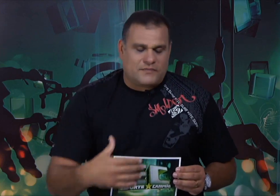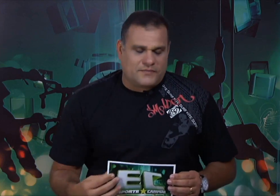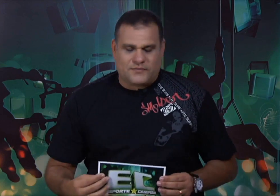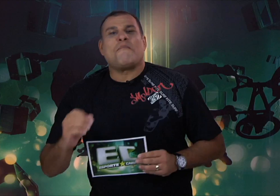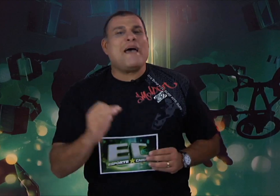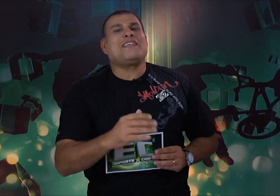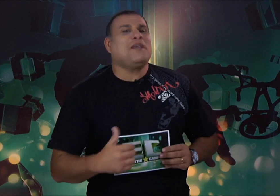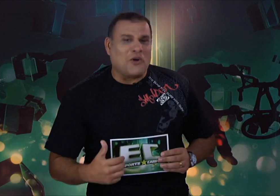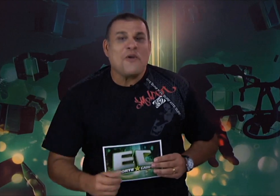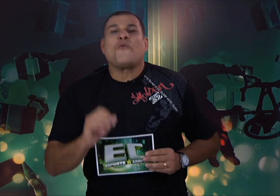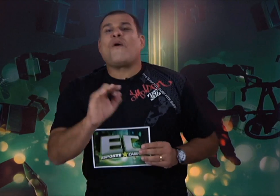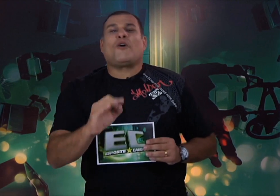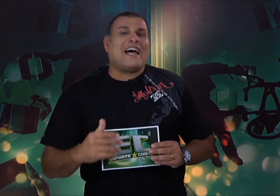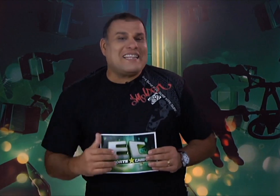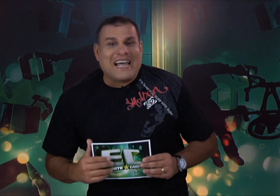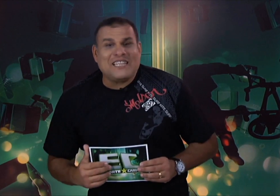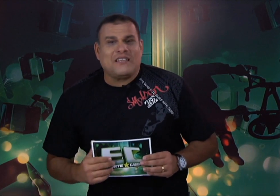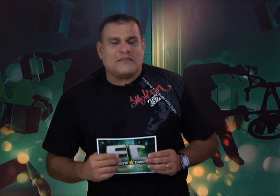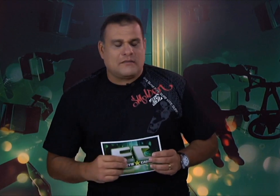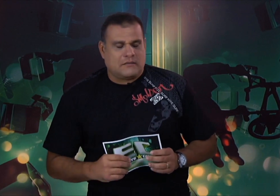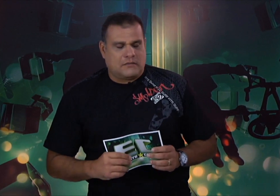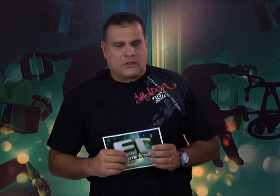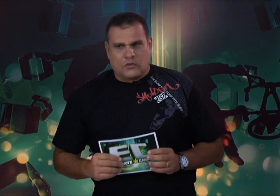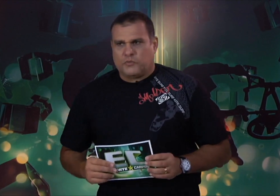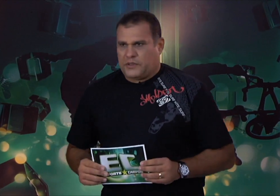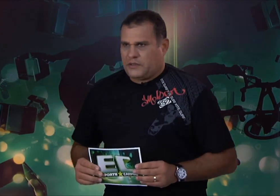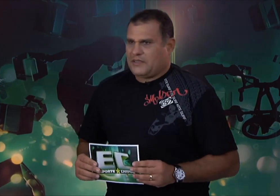modalidade badminton. Uma modalidade de...